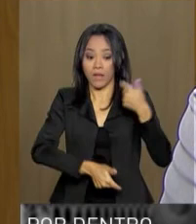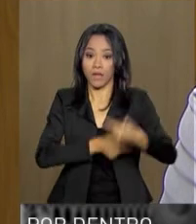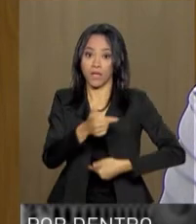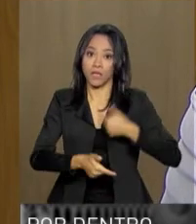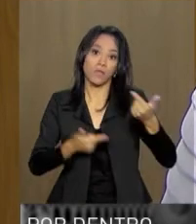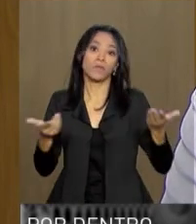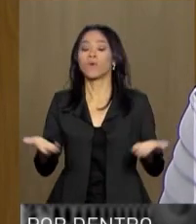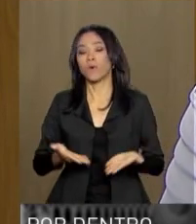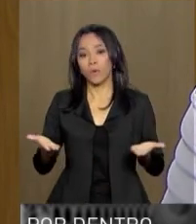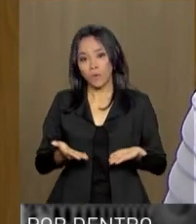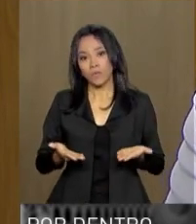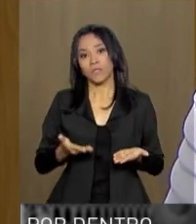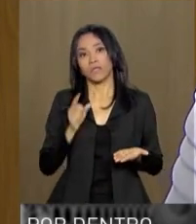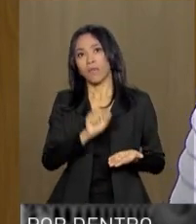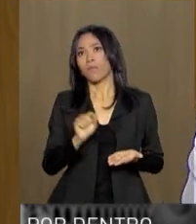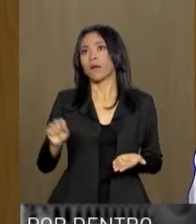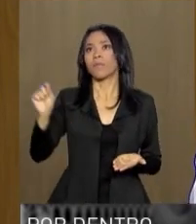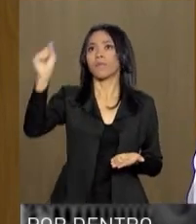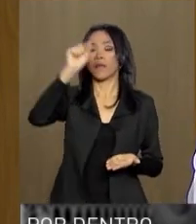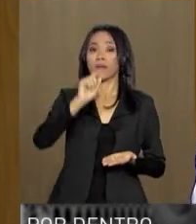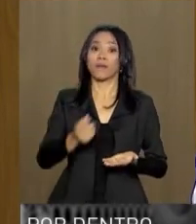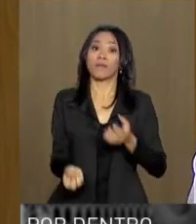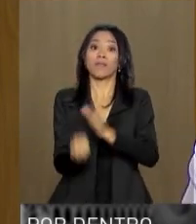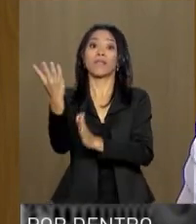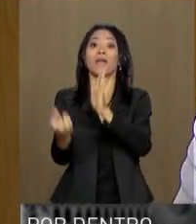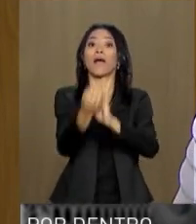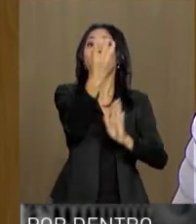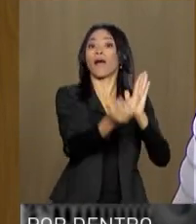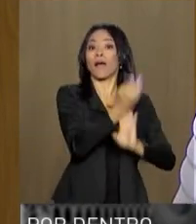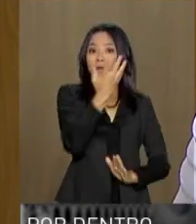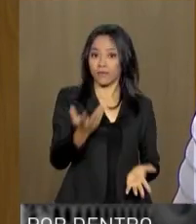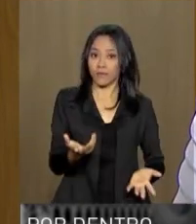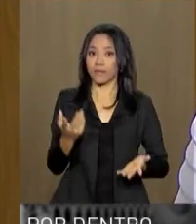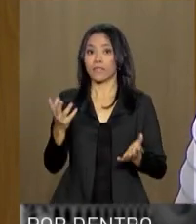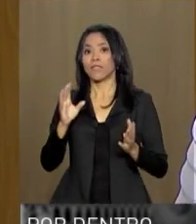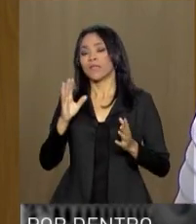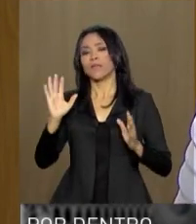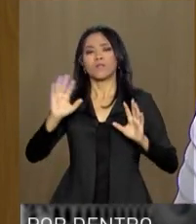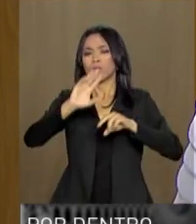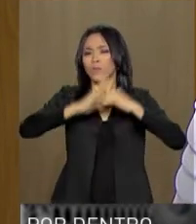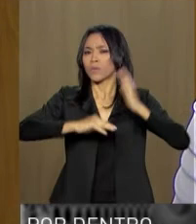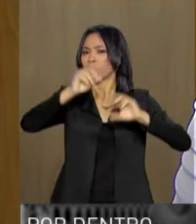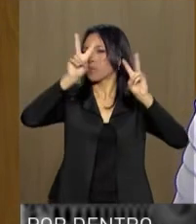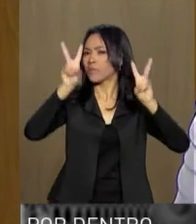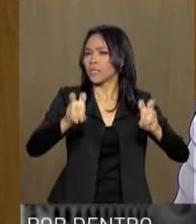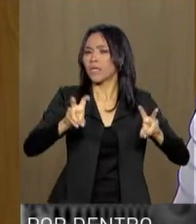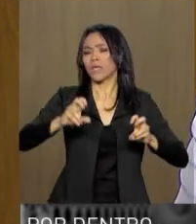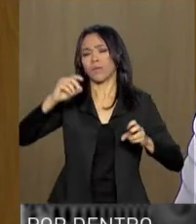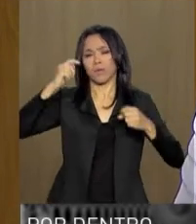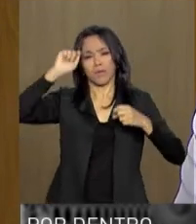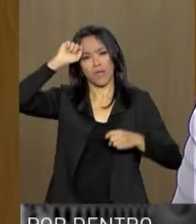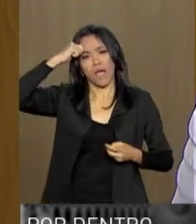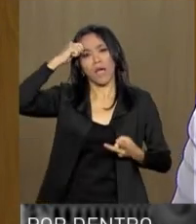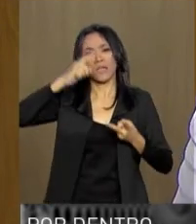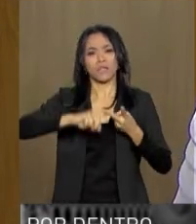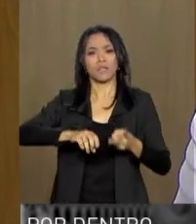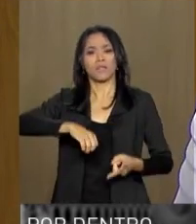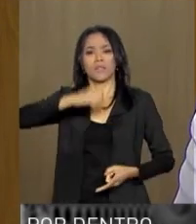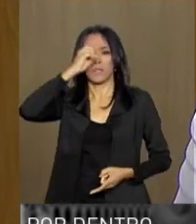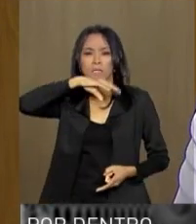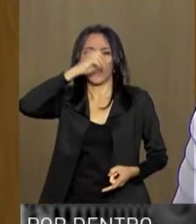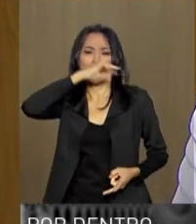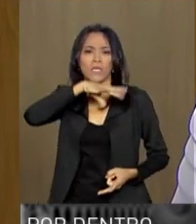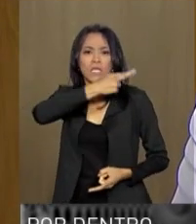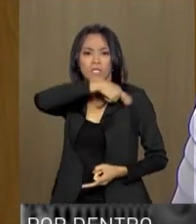sejam criadas delegacias especializadas em crimes raciais discriminação racial e intolerância religiosa intolerâncias